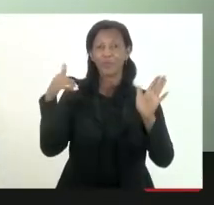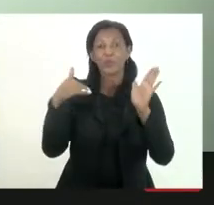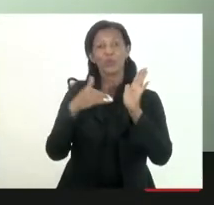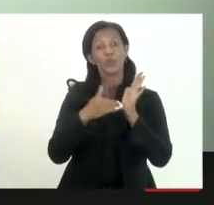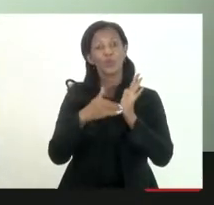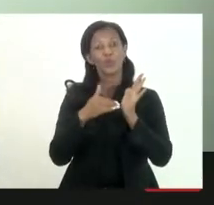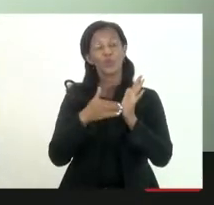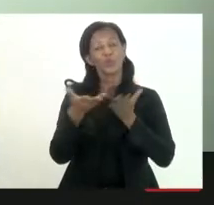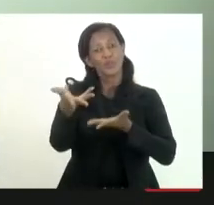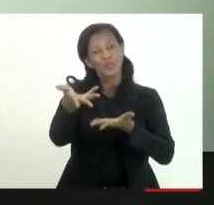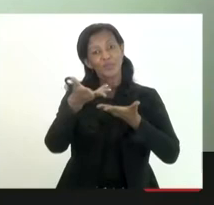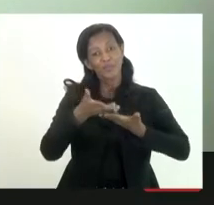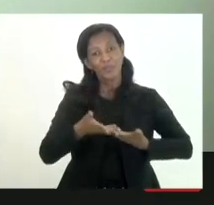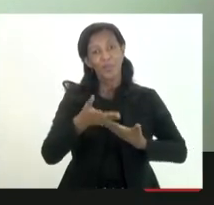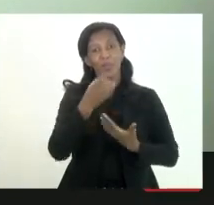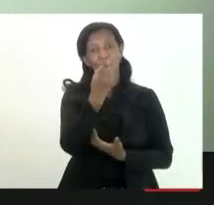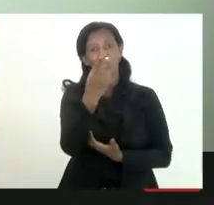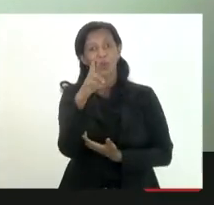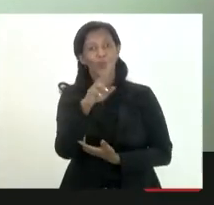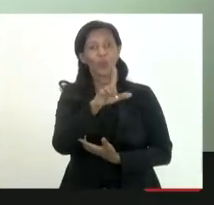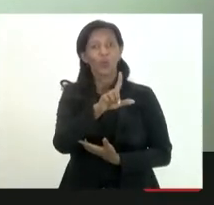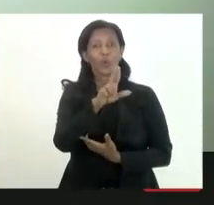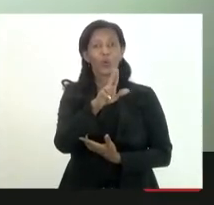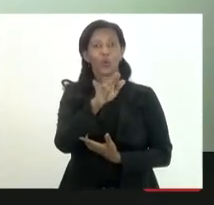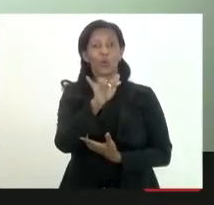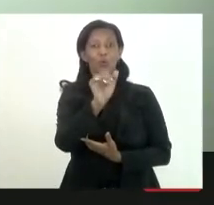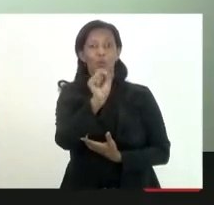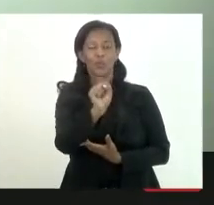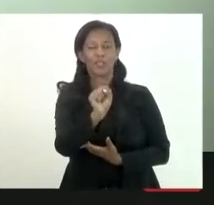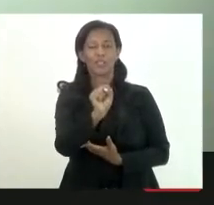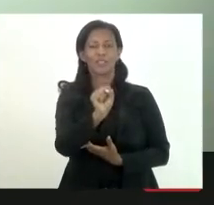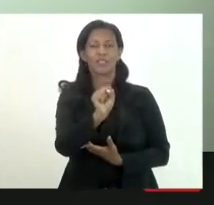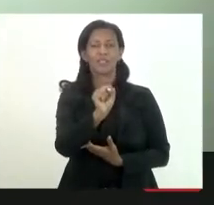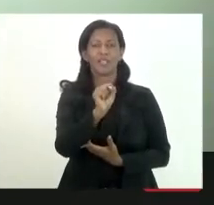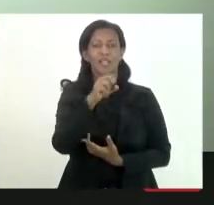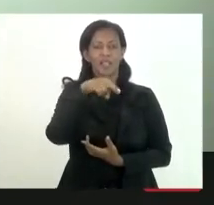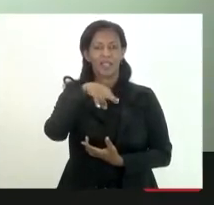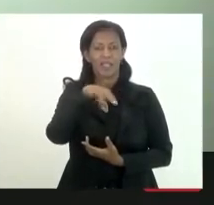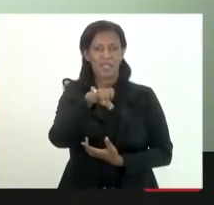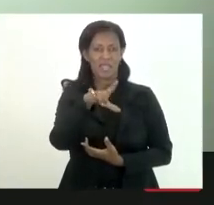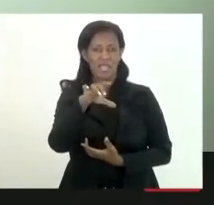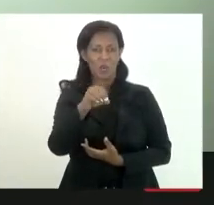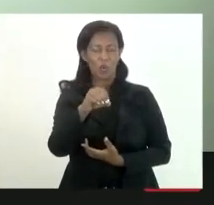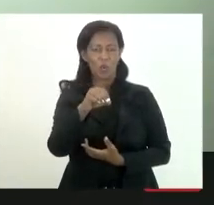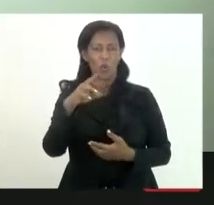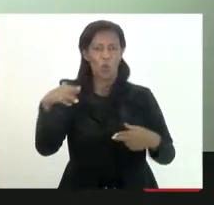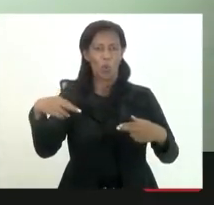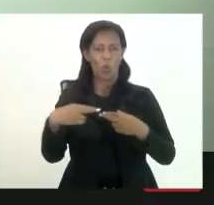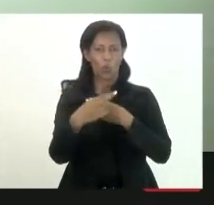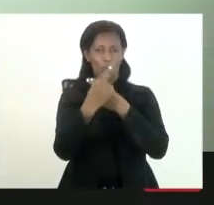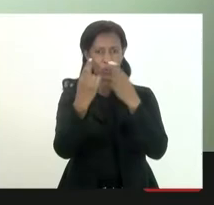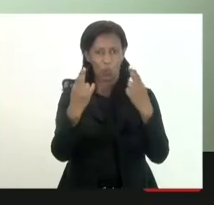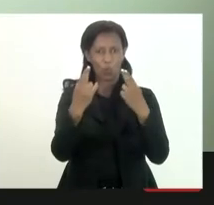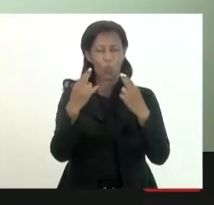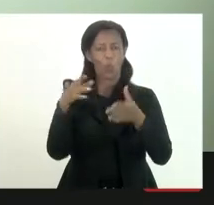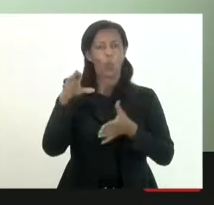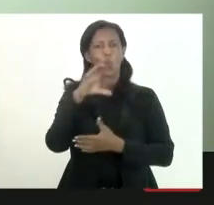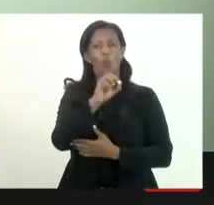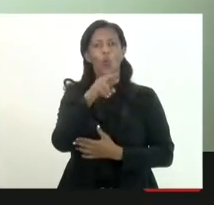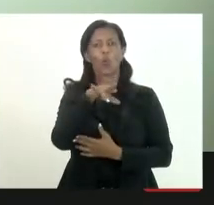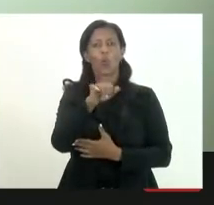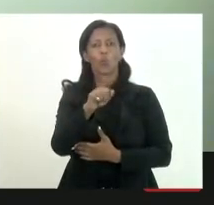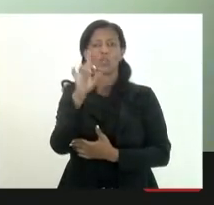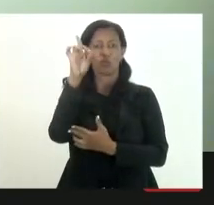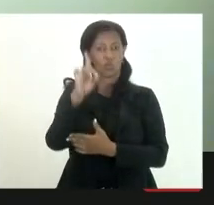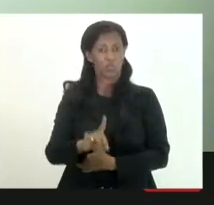quero convidar o Dr. Luiz Eduardo Oliveira, Negro Ogum, que é presidente do Conselho Estadual de Direitos